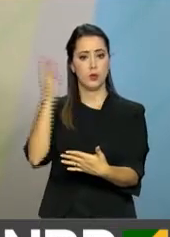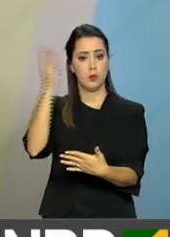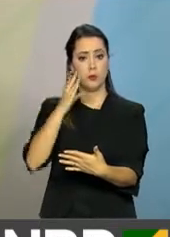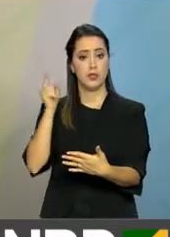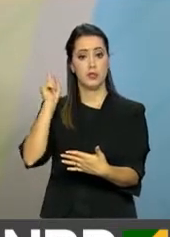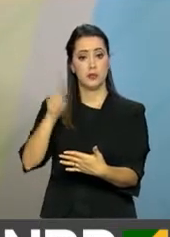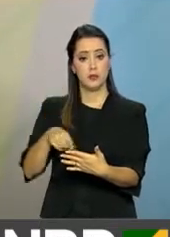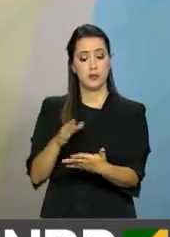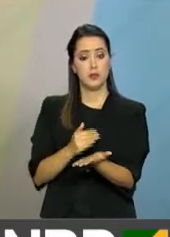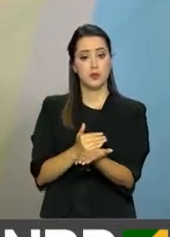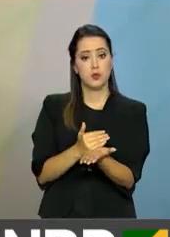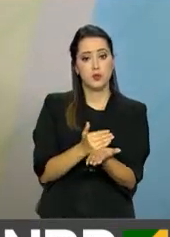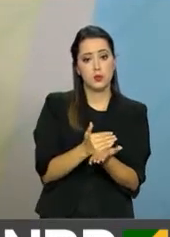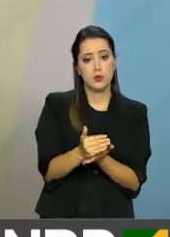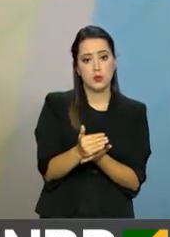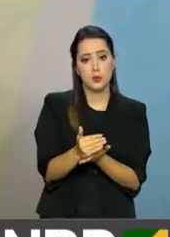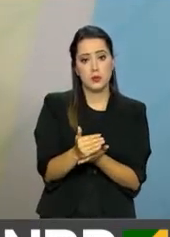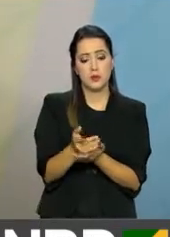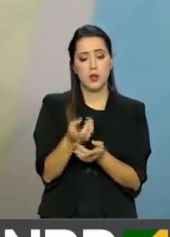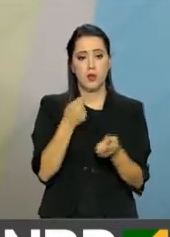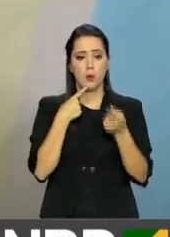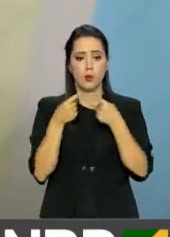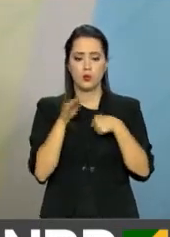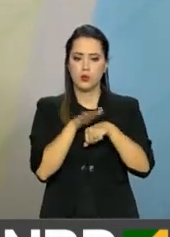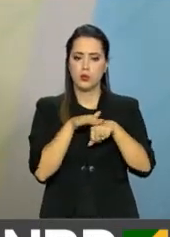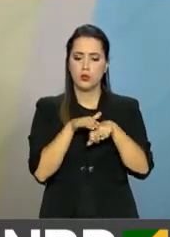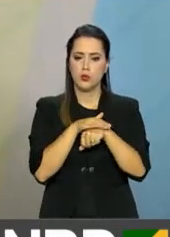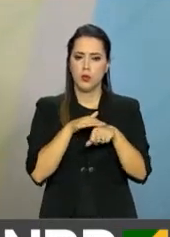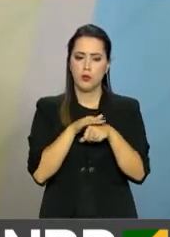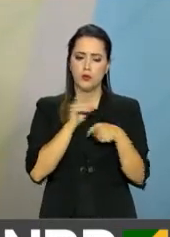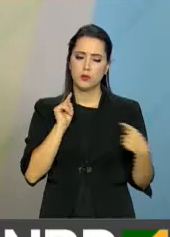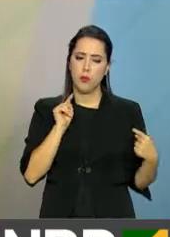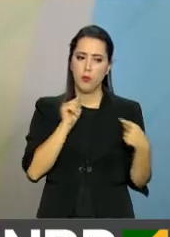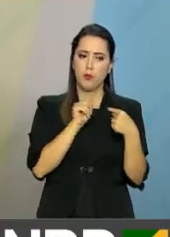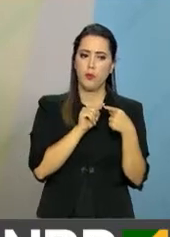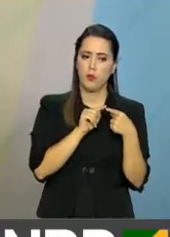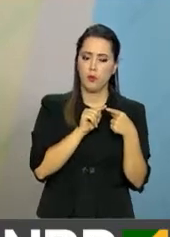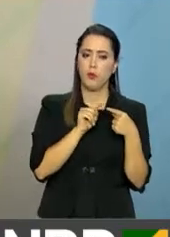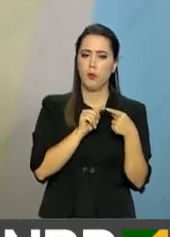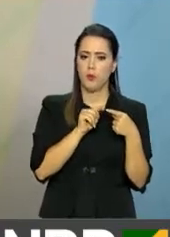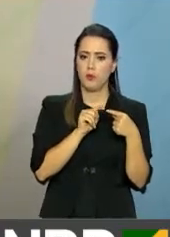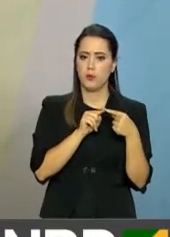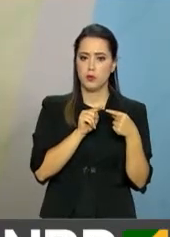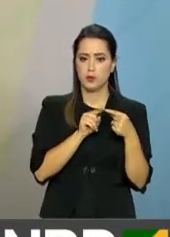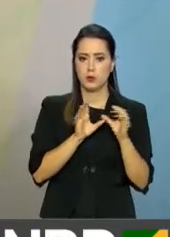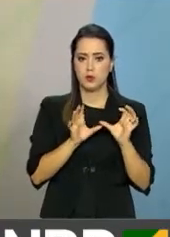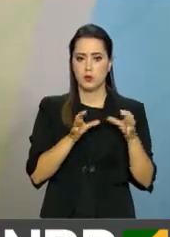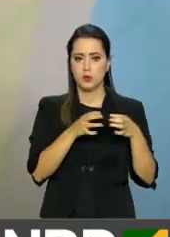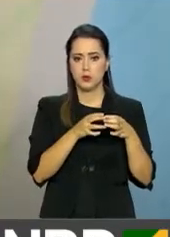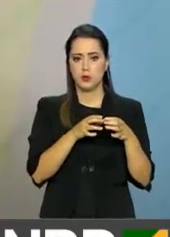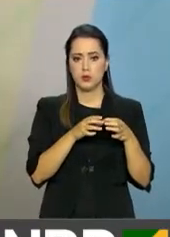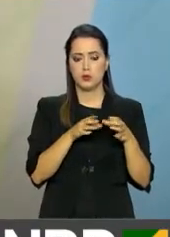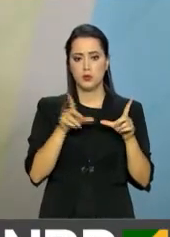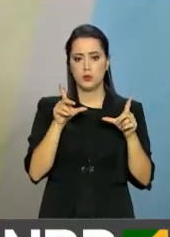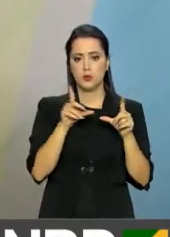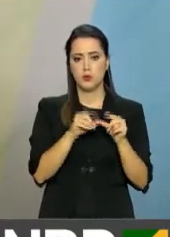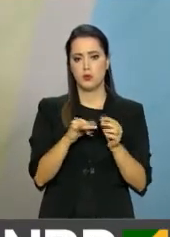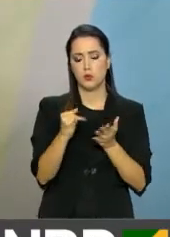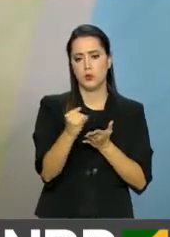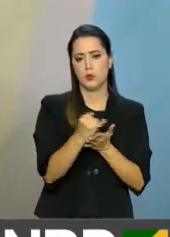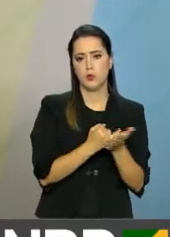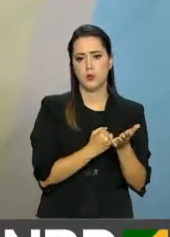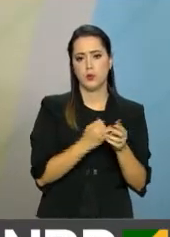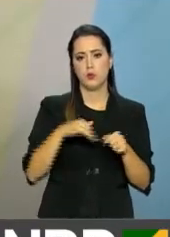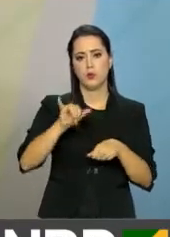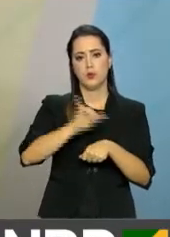começaram as negociações visando a eventual exceções às tarifas sobre importação